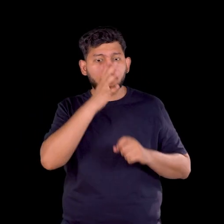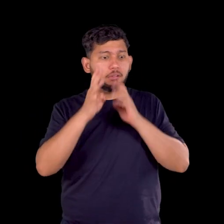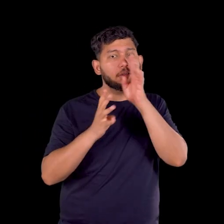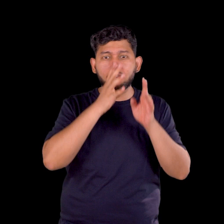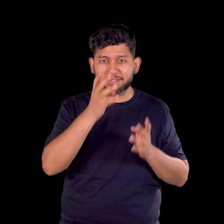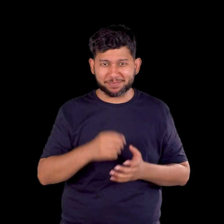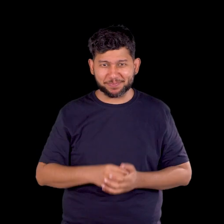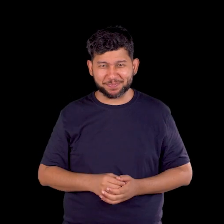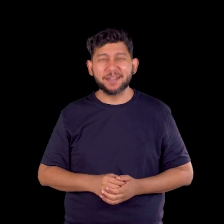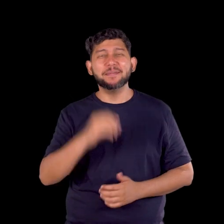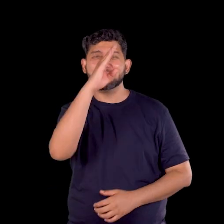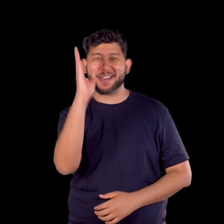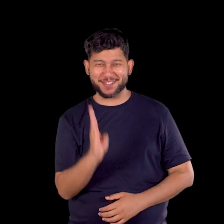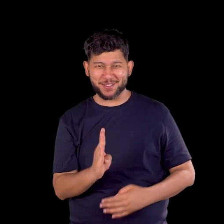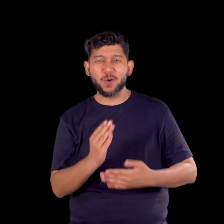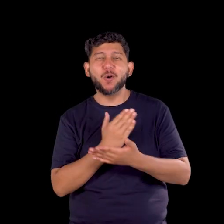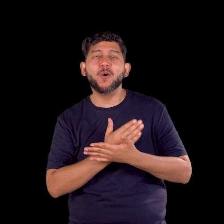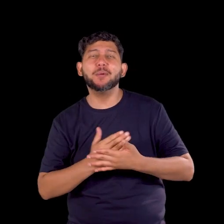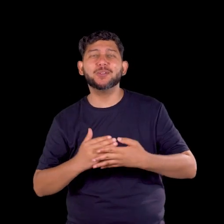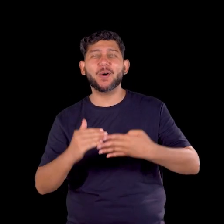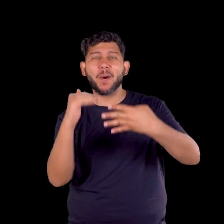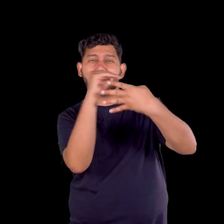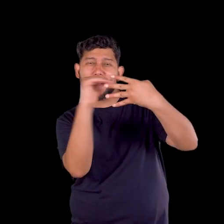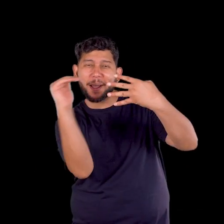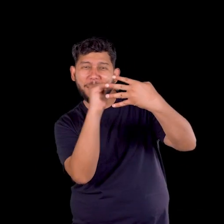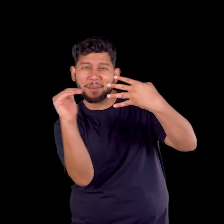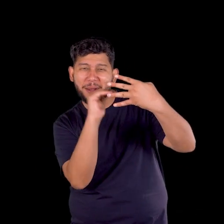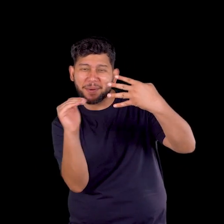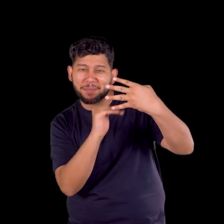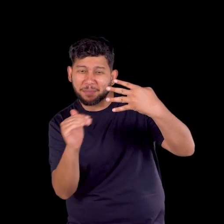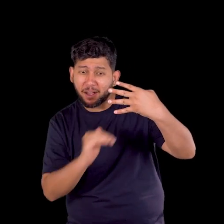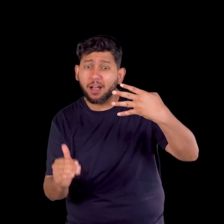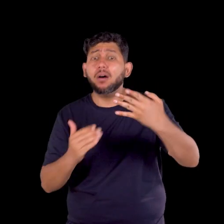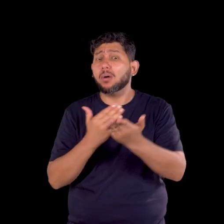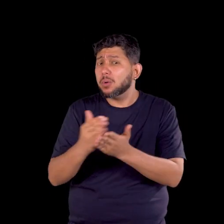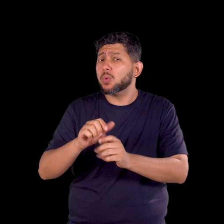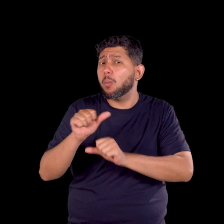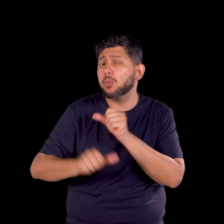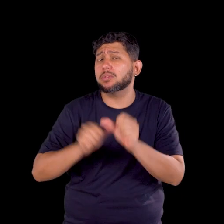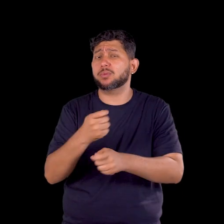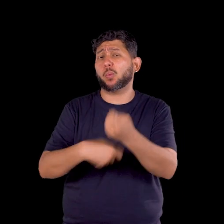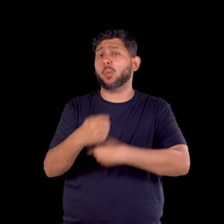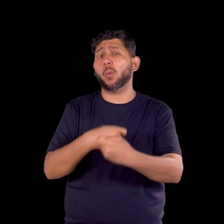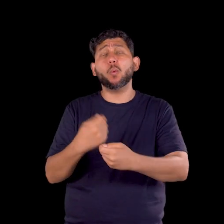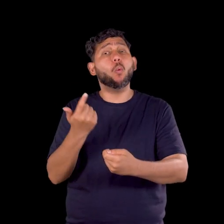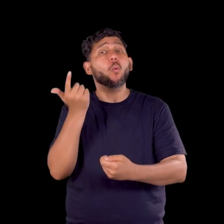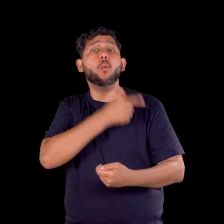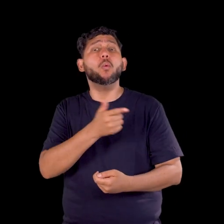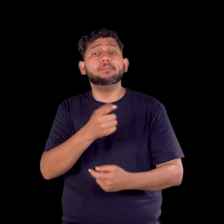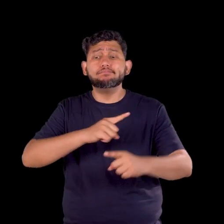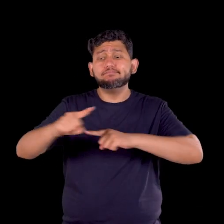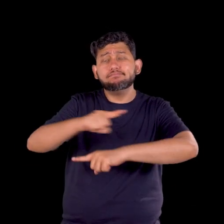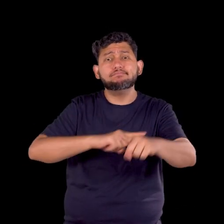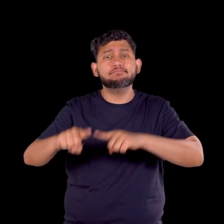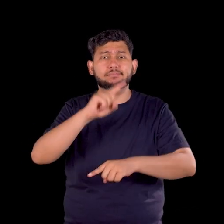instalação das capitanias hereditárias, ocorreu uma série de ciclos econômicos e diferentes modelos de administração,